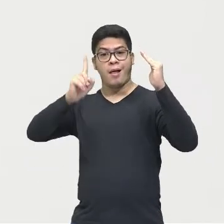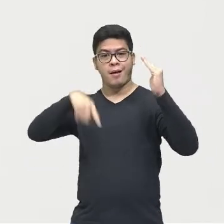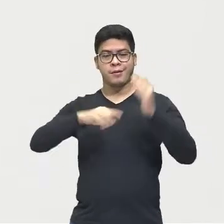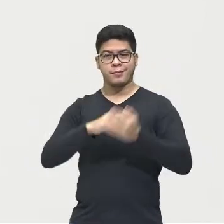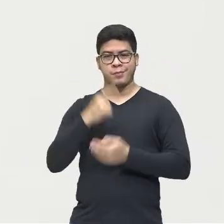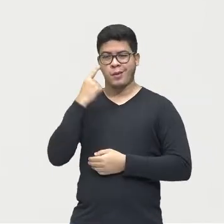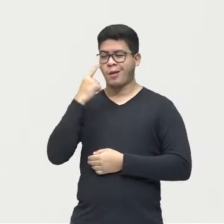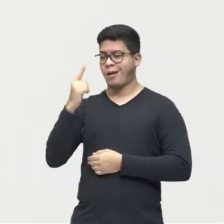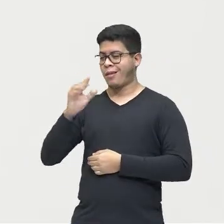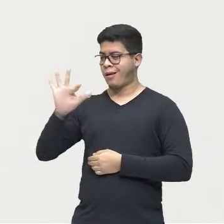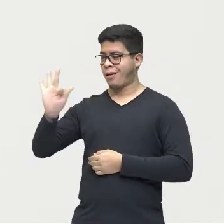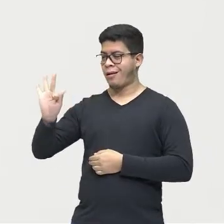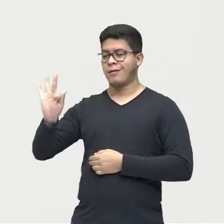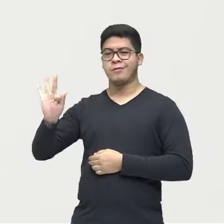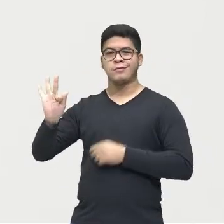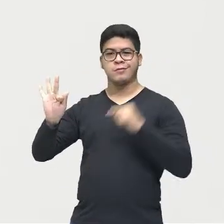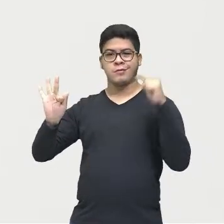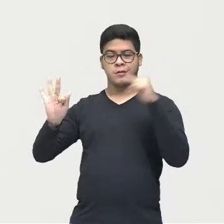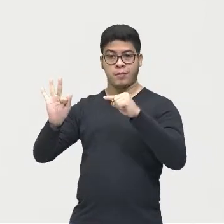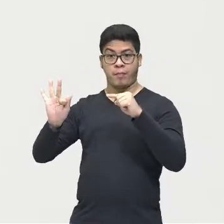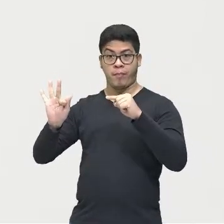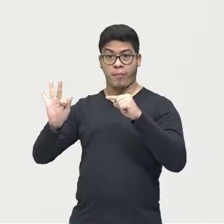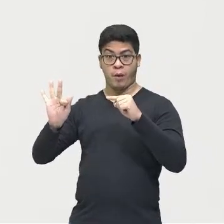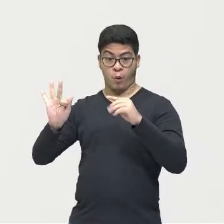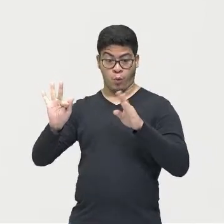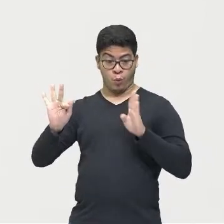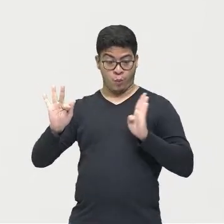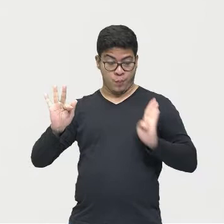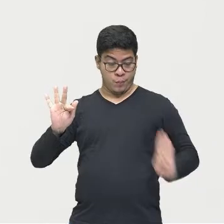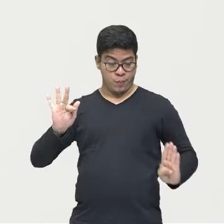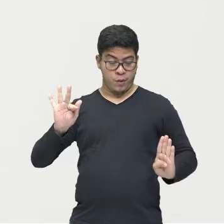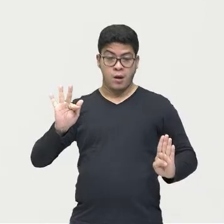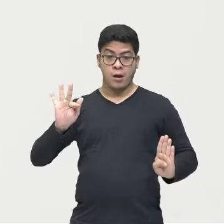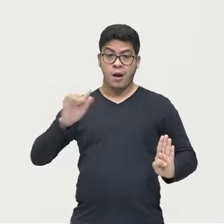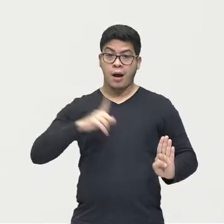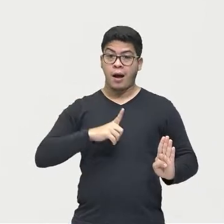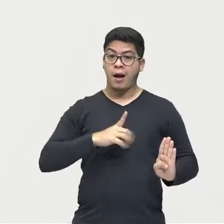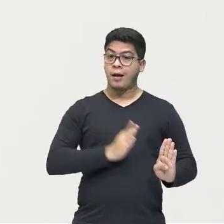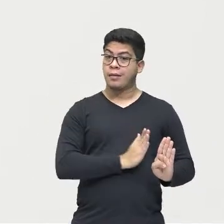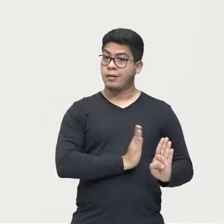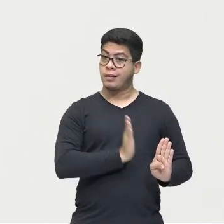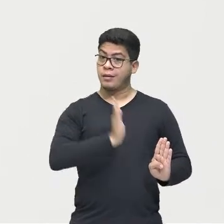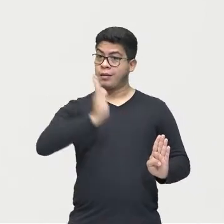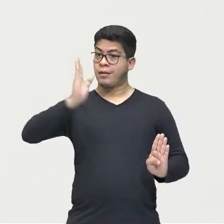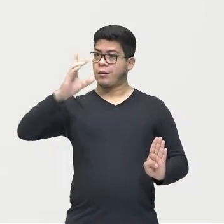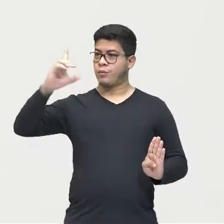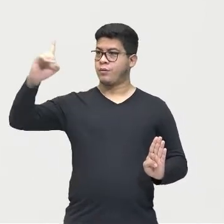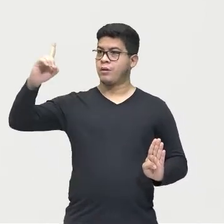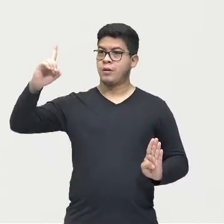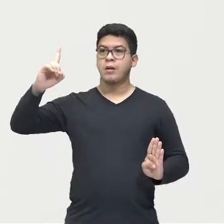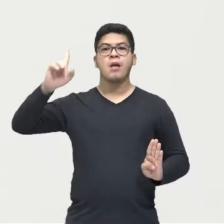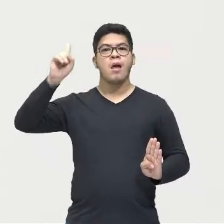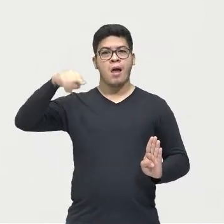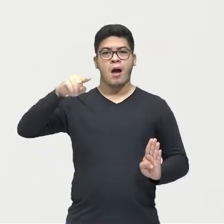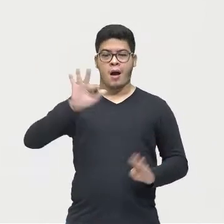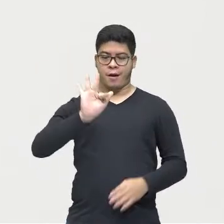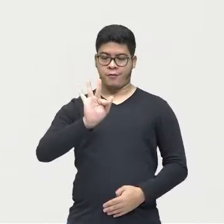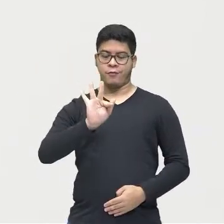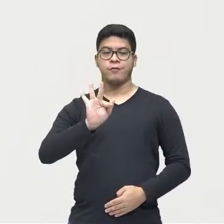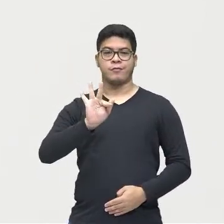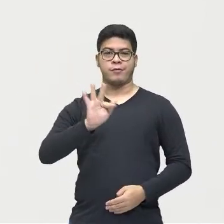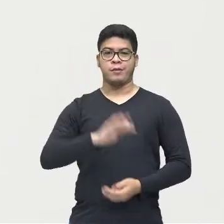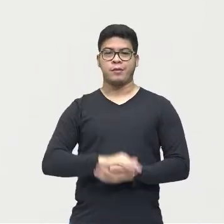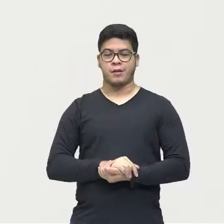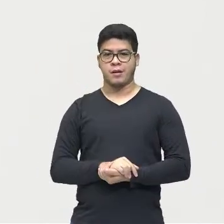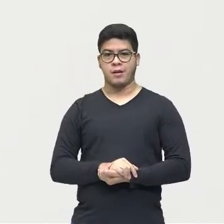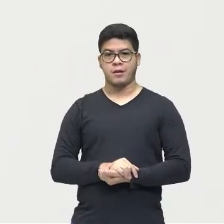F, que sai do ponto B, do vértice B ao vértice D, e a diagonal E,